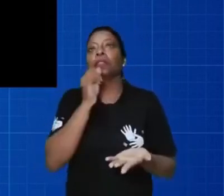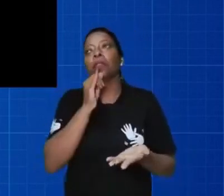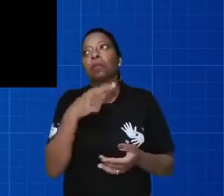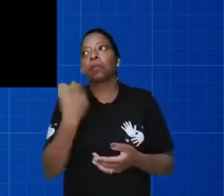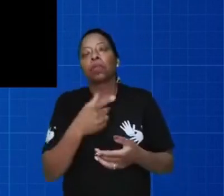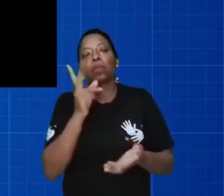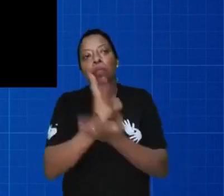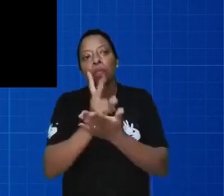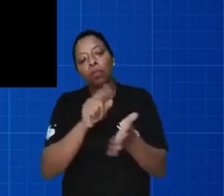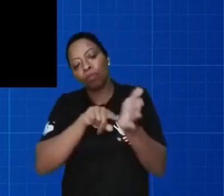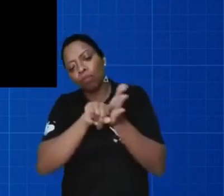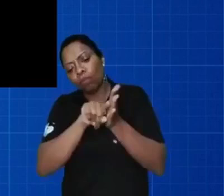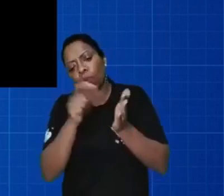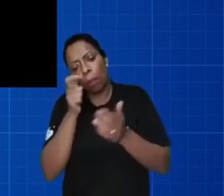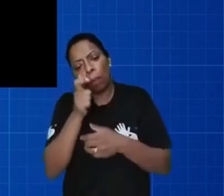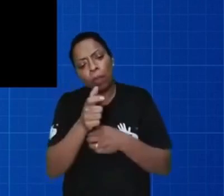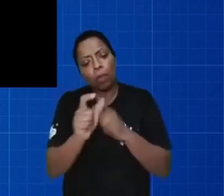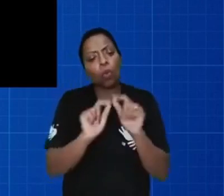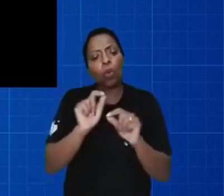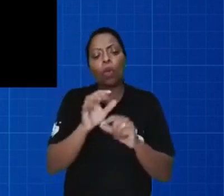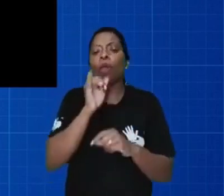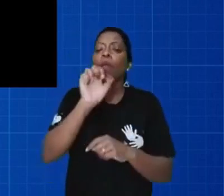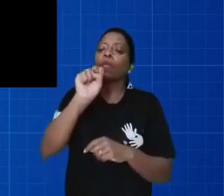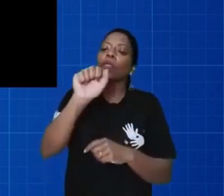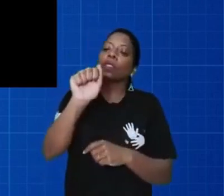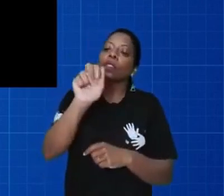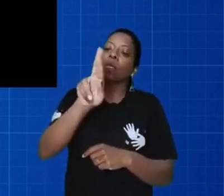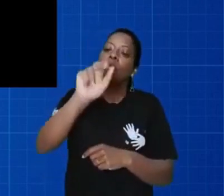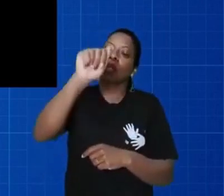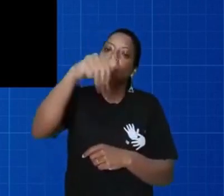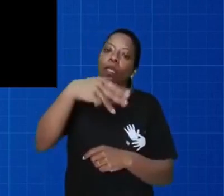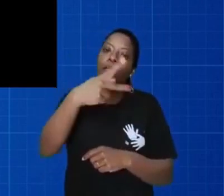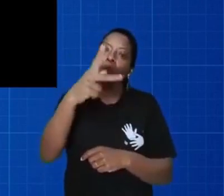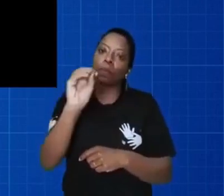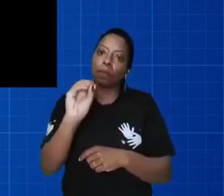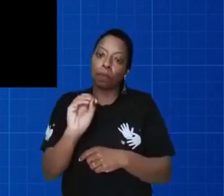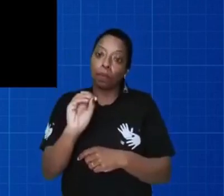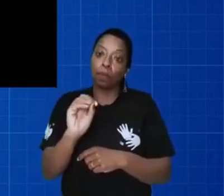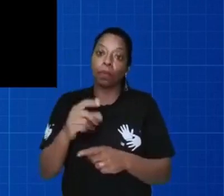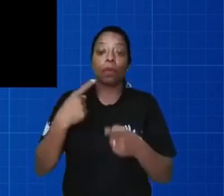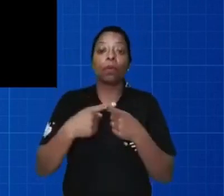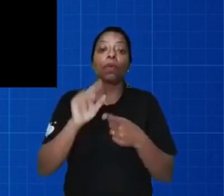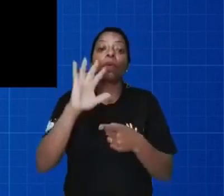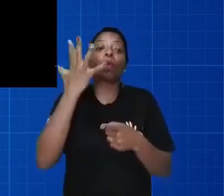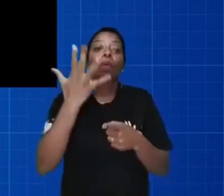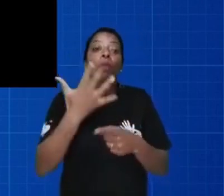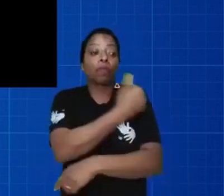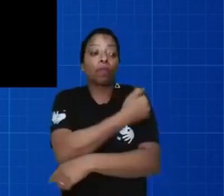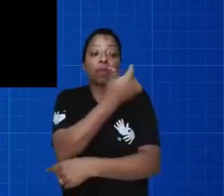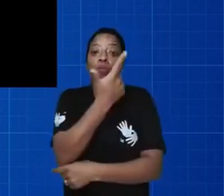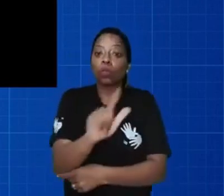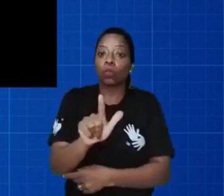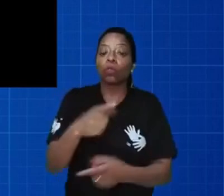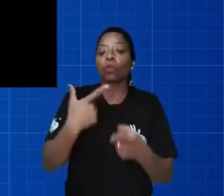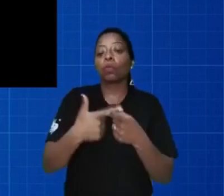reintroduzido no nosso país e tinham surtos em alguns estados. Então, foi feita a campanha de vacinação